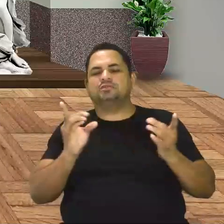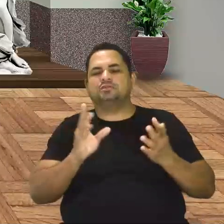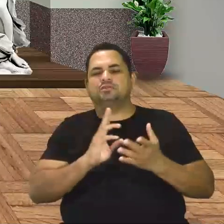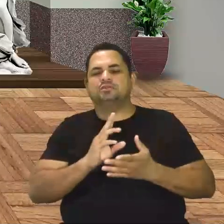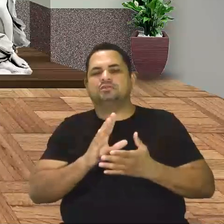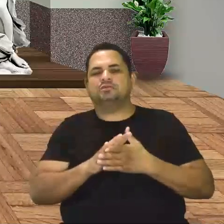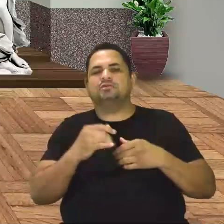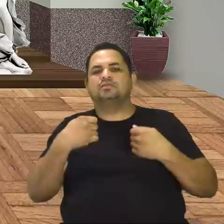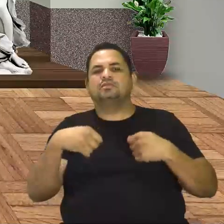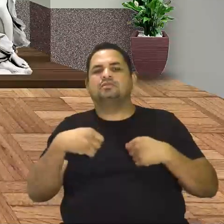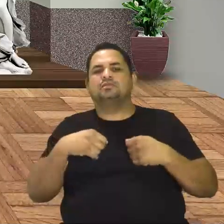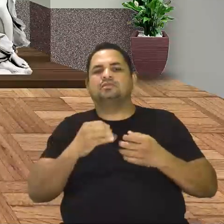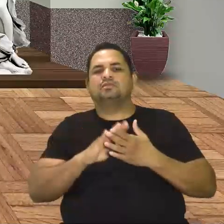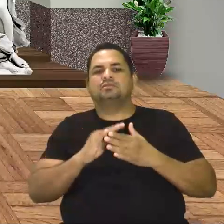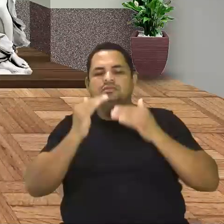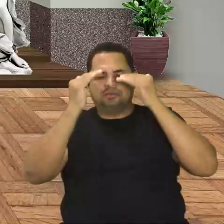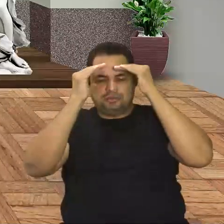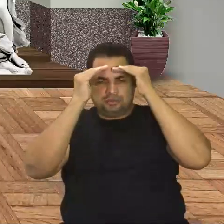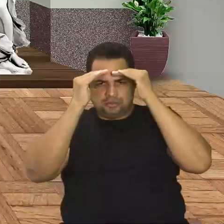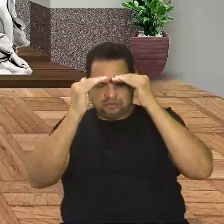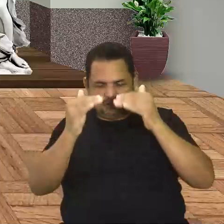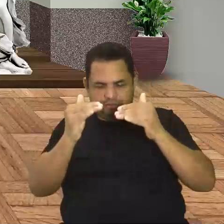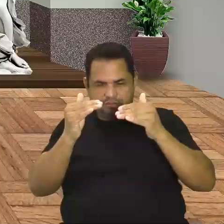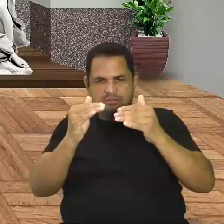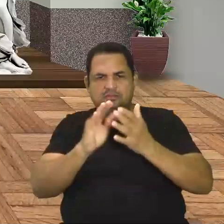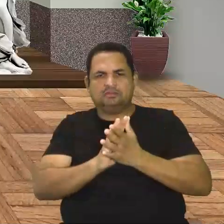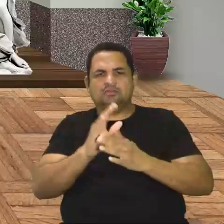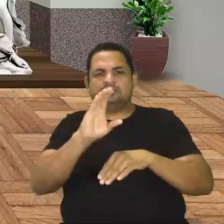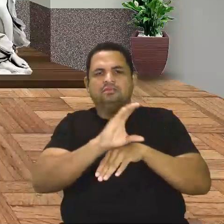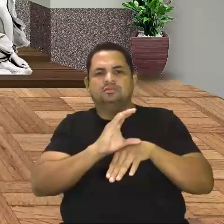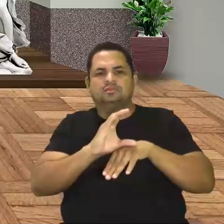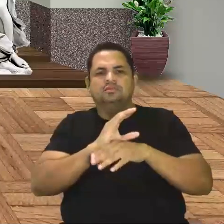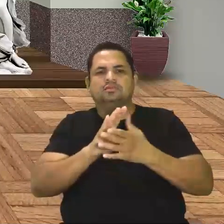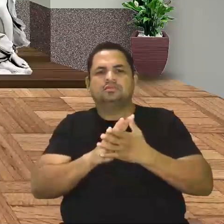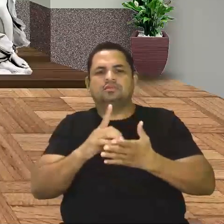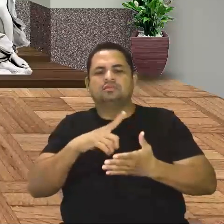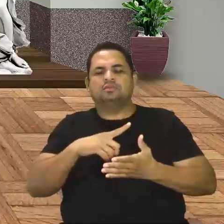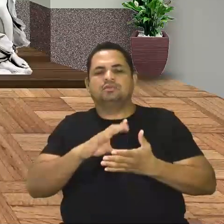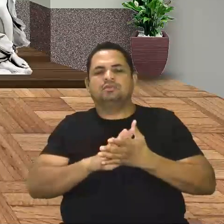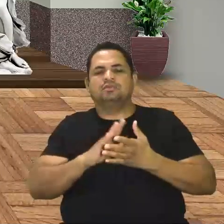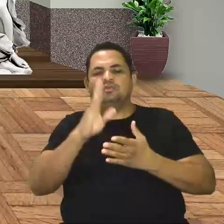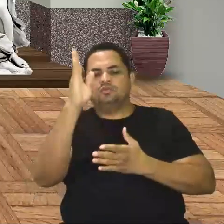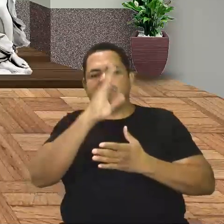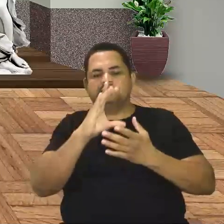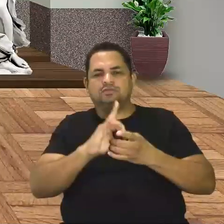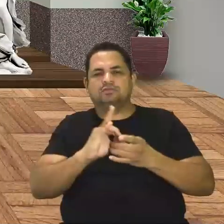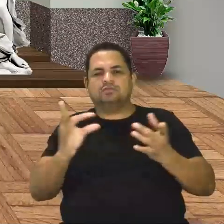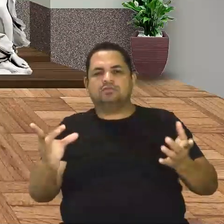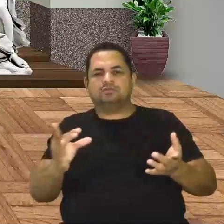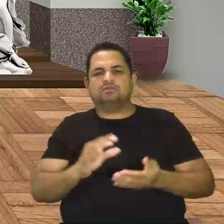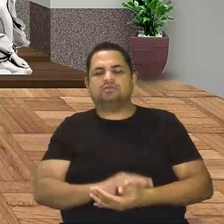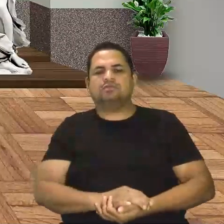que nós precisamos obedecer à Constituição e trazer um Brasil democrático. Até a próxima aula.